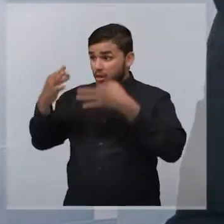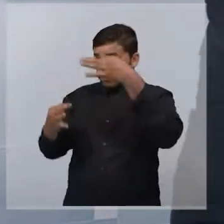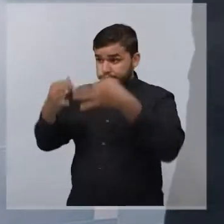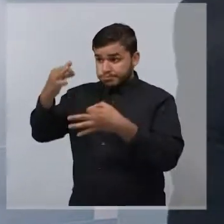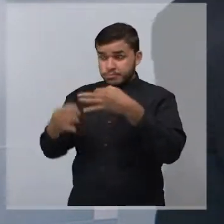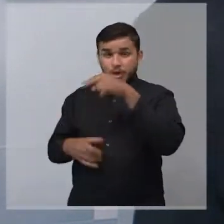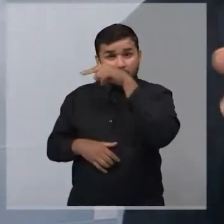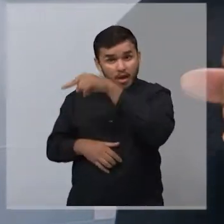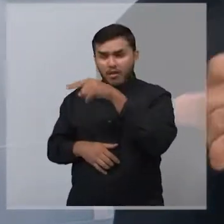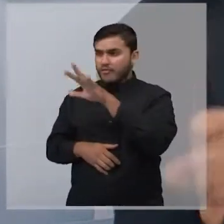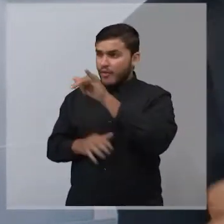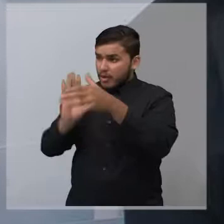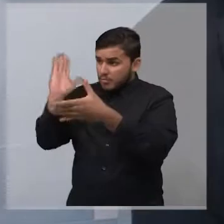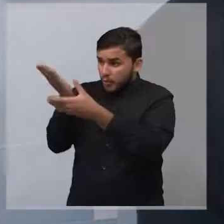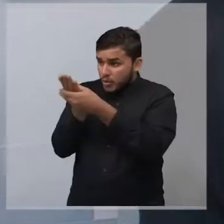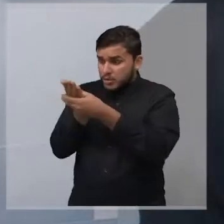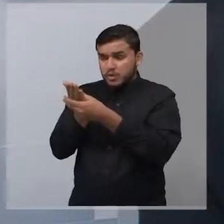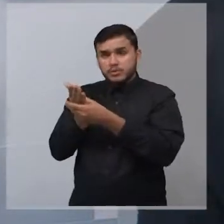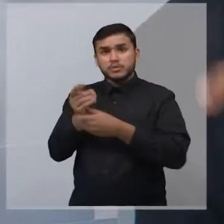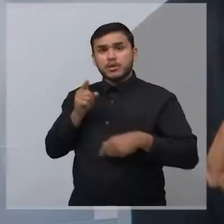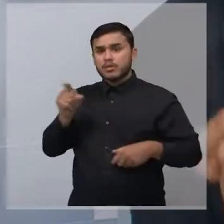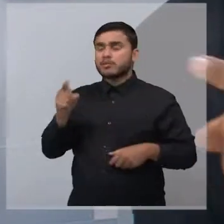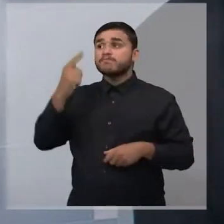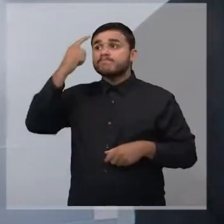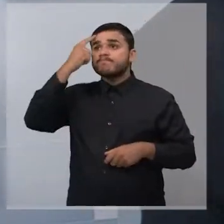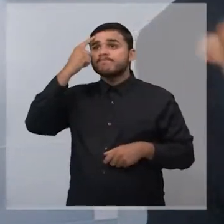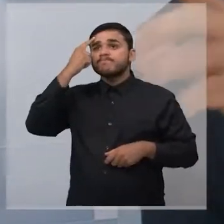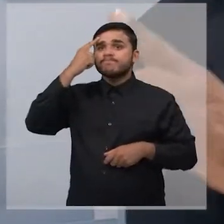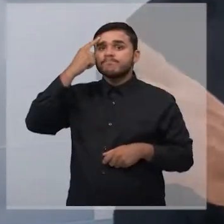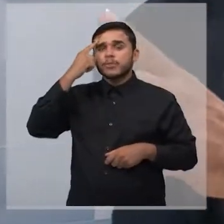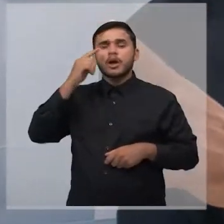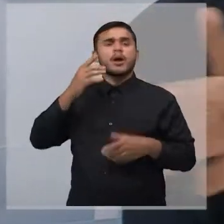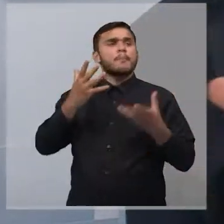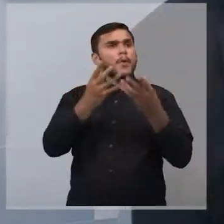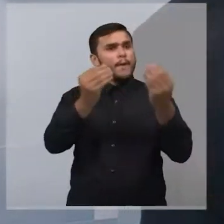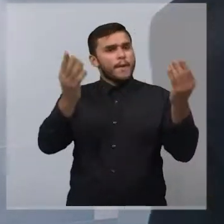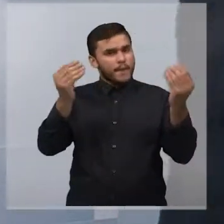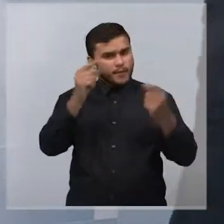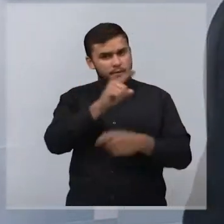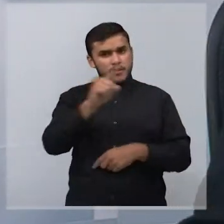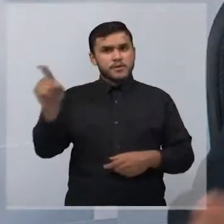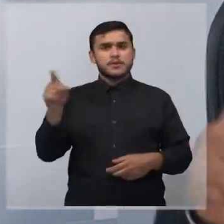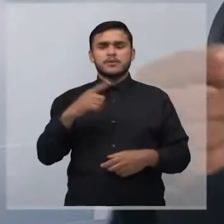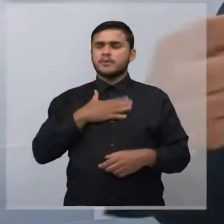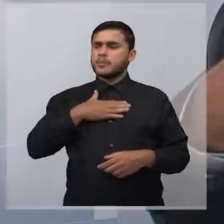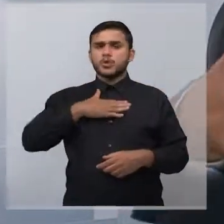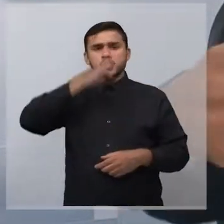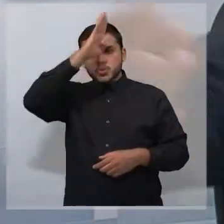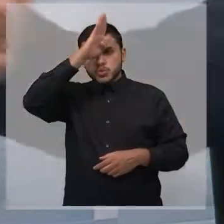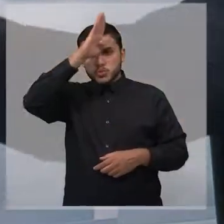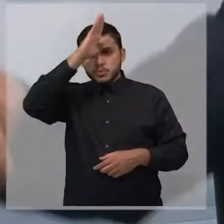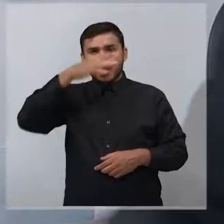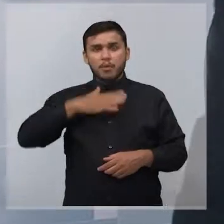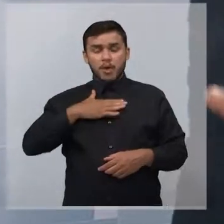havendo condenação, ele vai pensar, inclusive, duas vezes, quantos jovens de classe média,